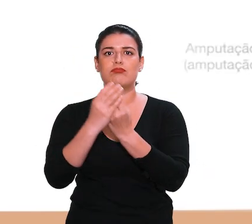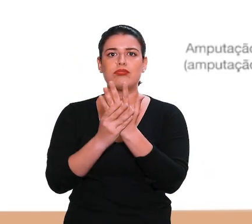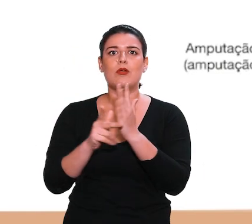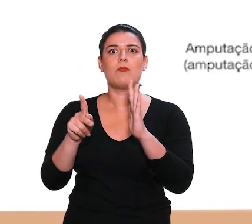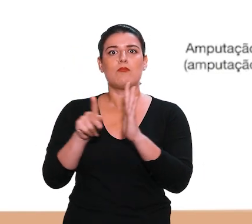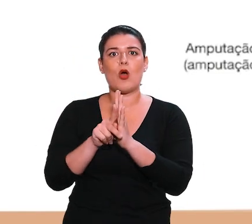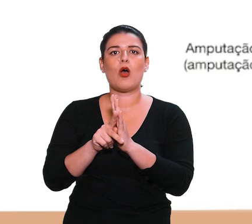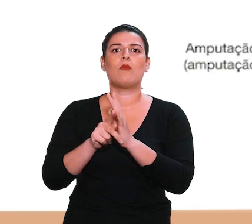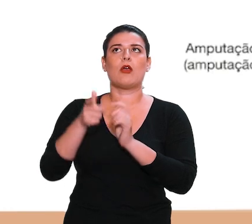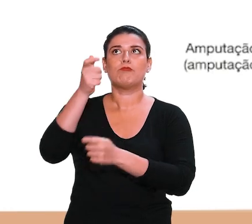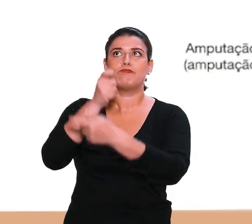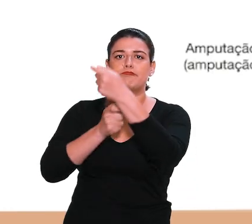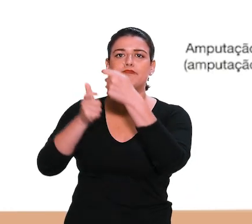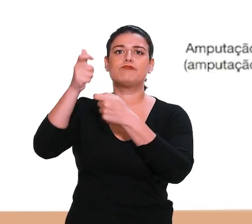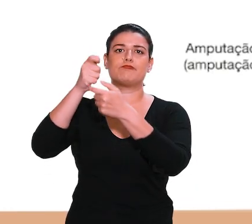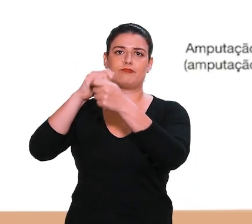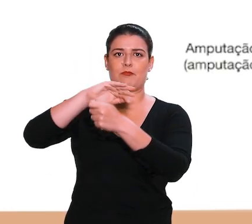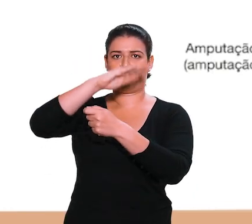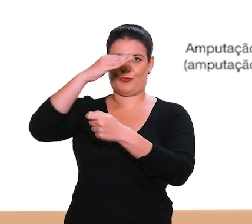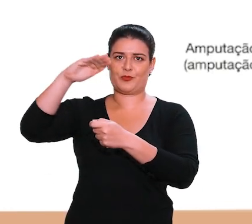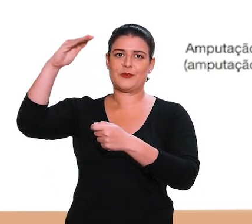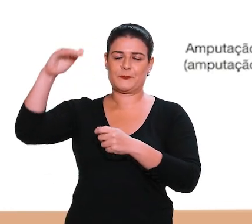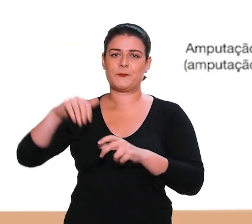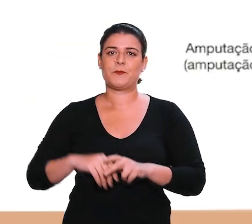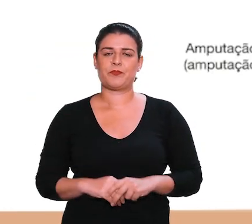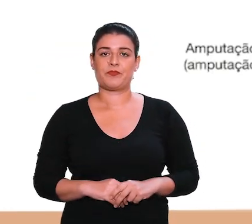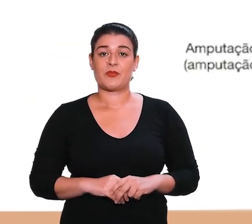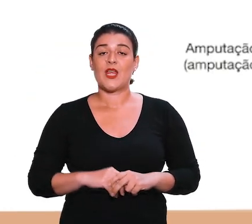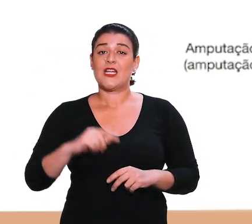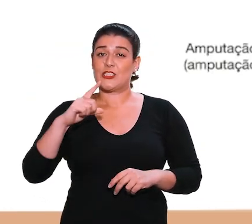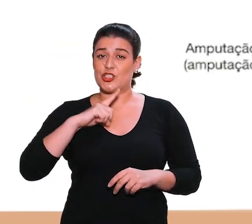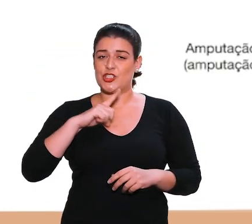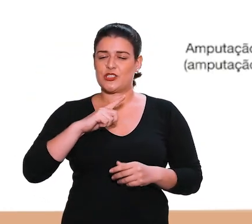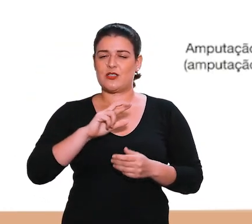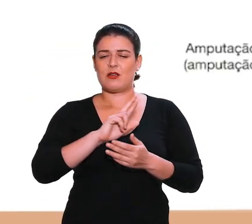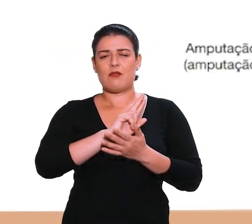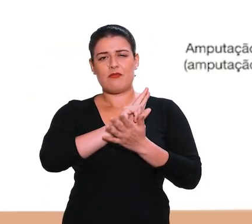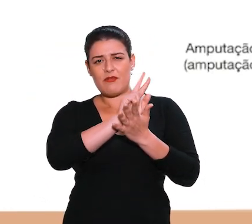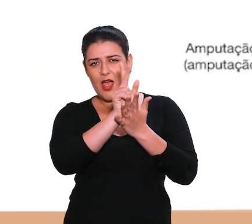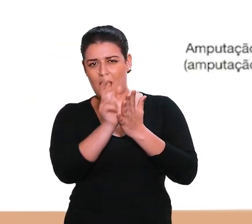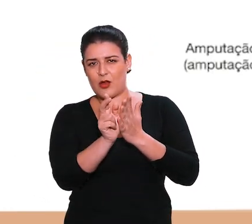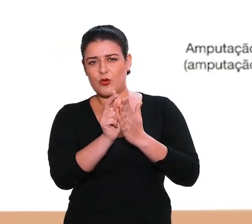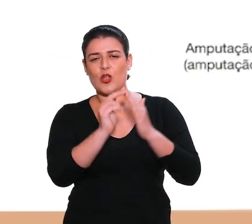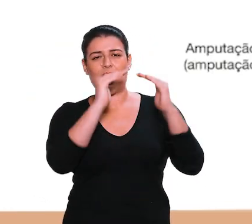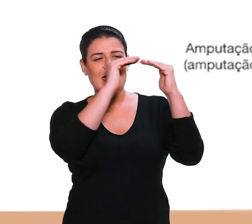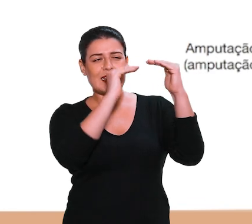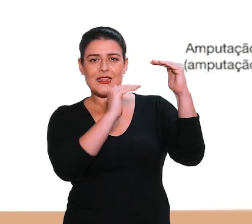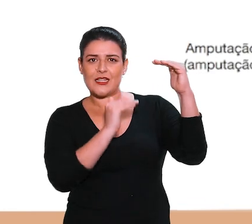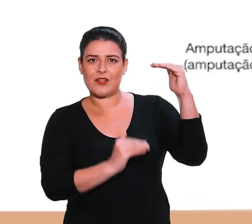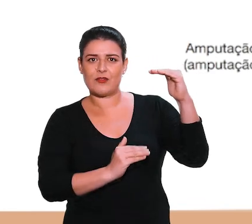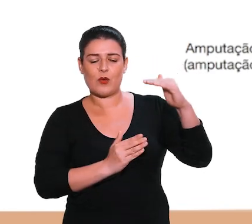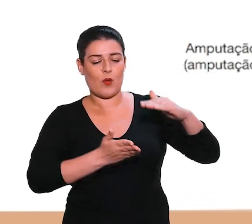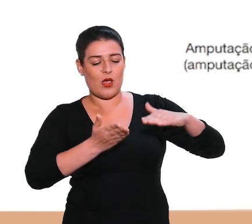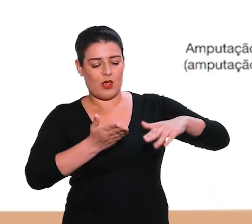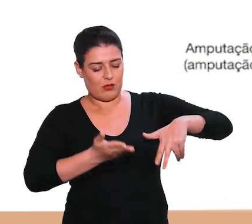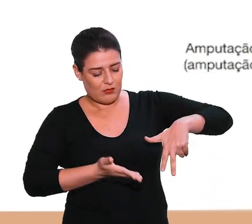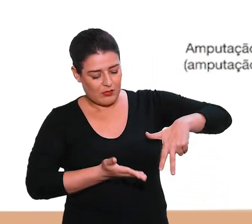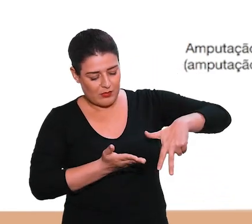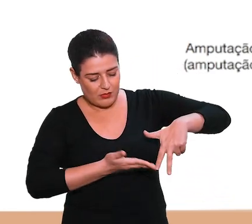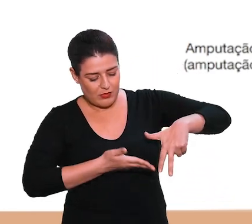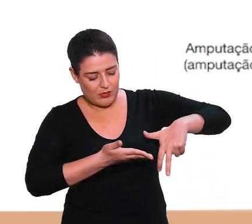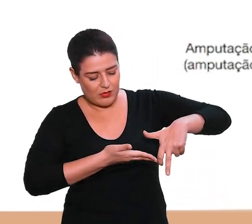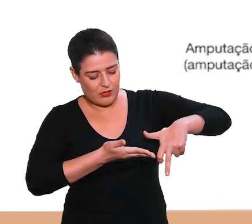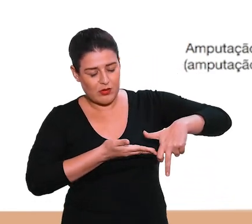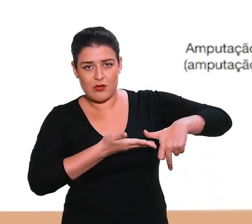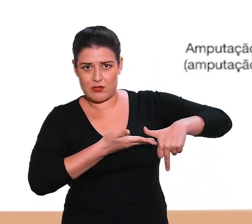vida. As amputações elas são divididas por níveis. A gente chama essa amputação pelo nível em que ela foi executada. No caso